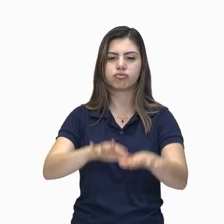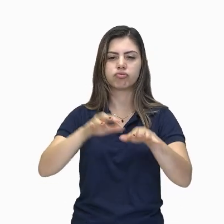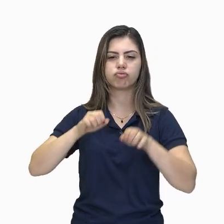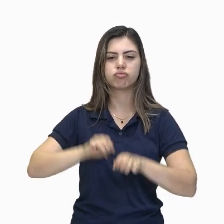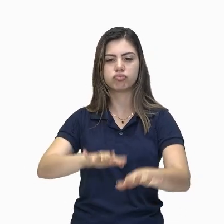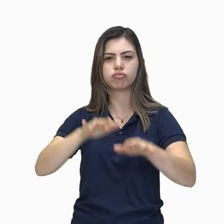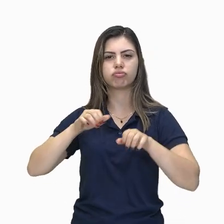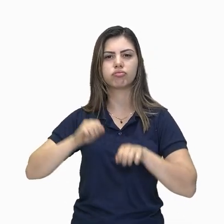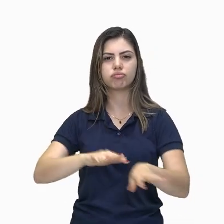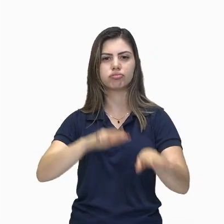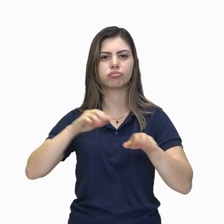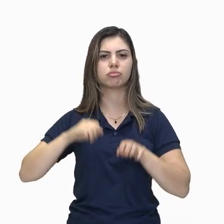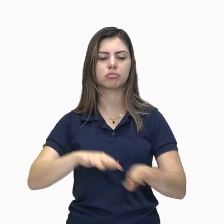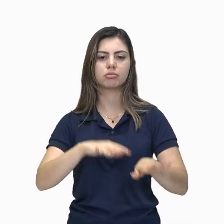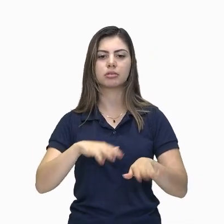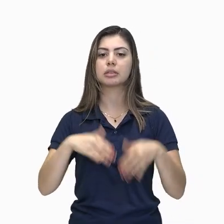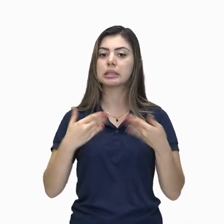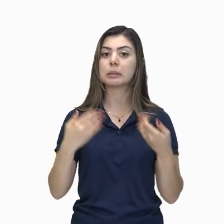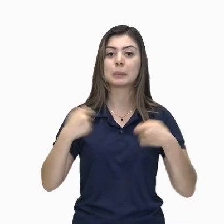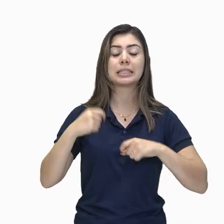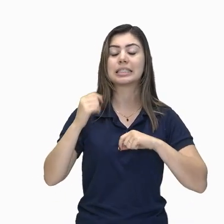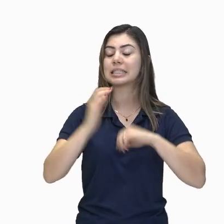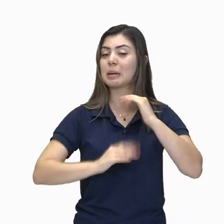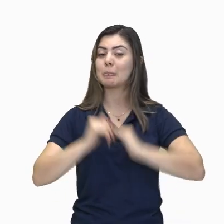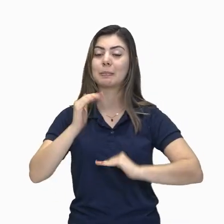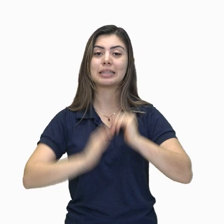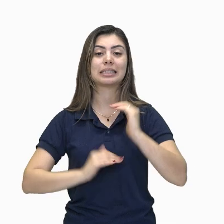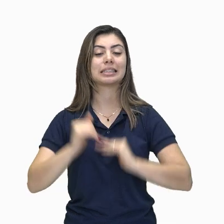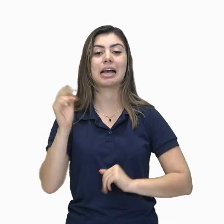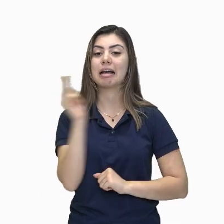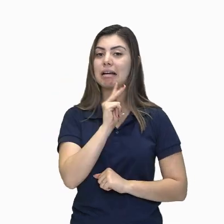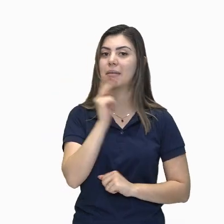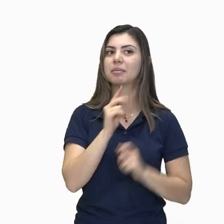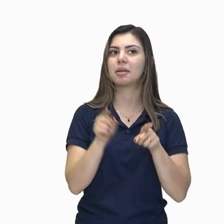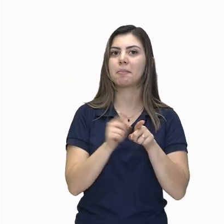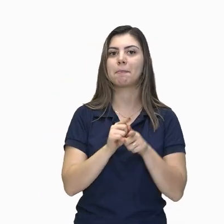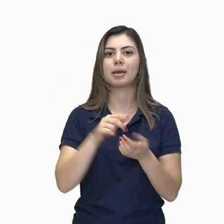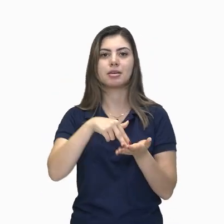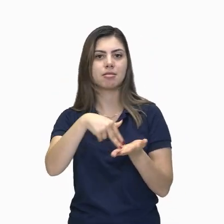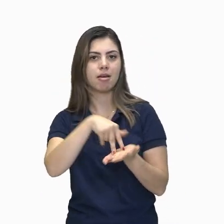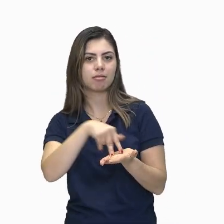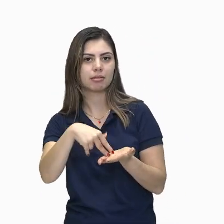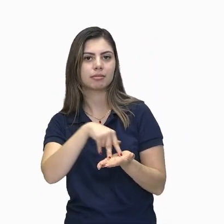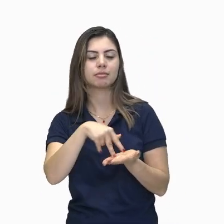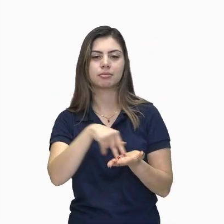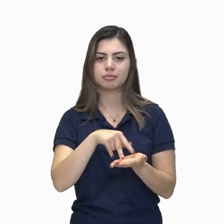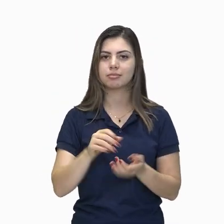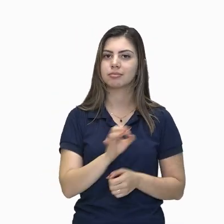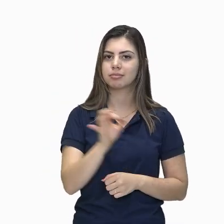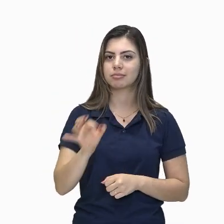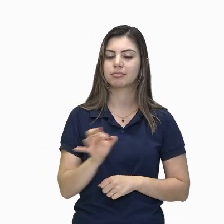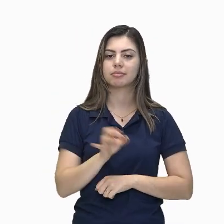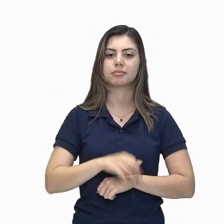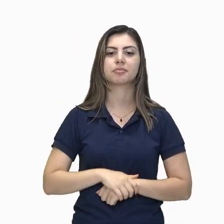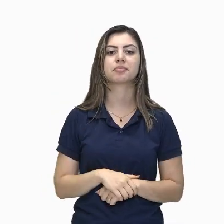né? Então, ele precisa de muita agilidade, né? Equilíbrio,